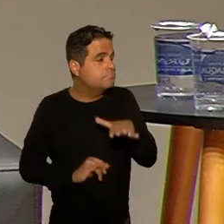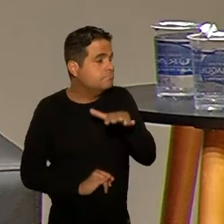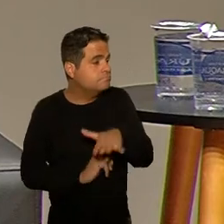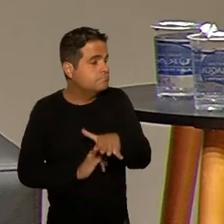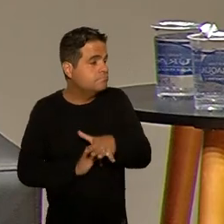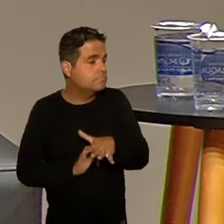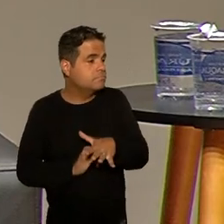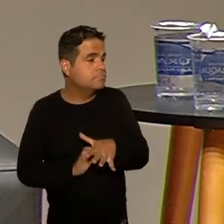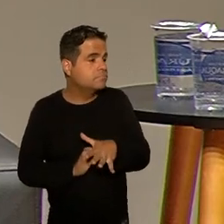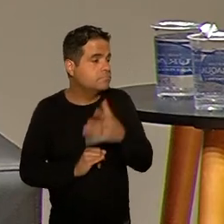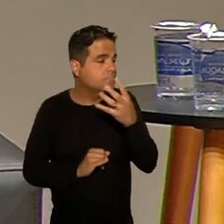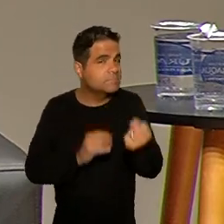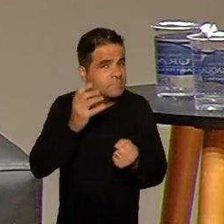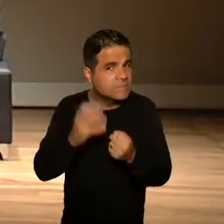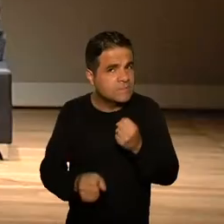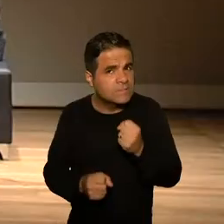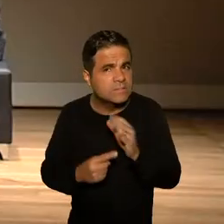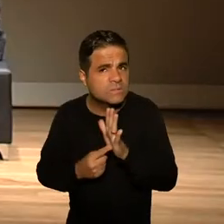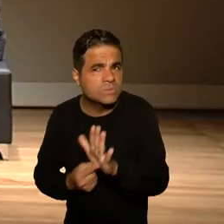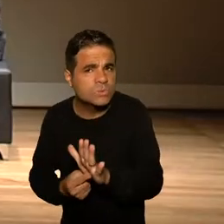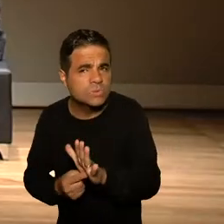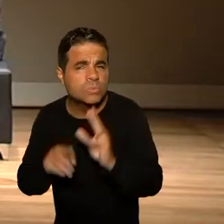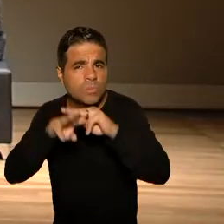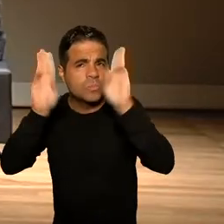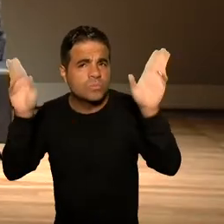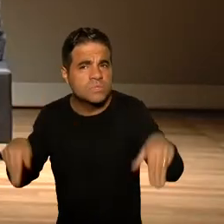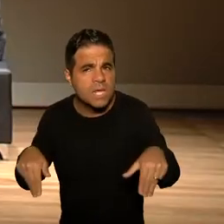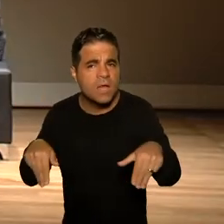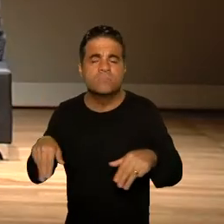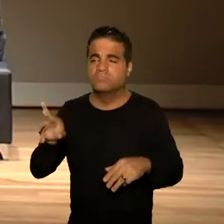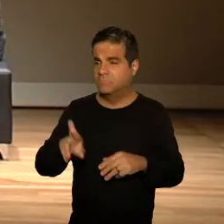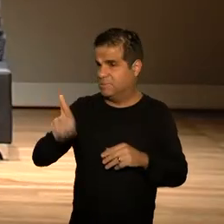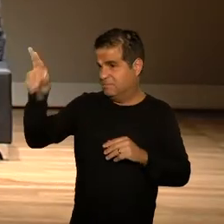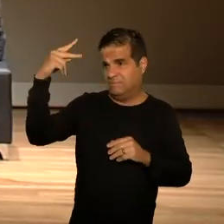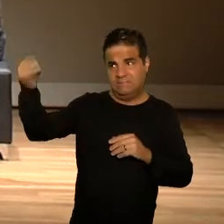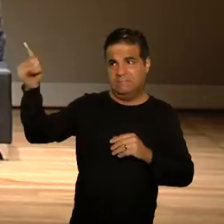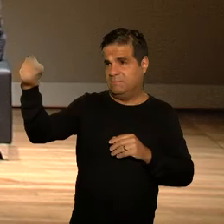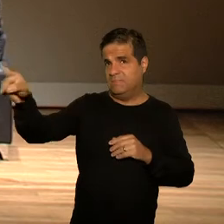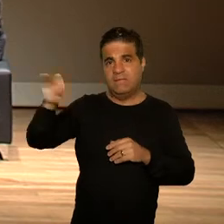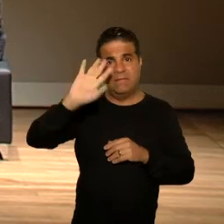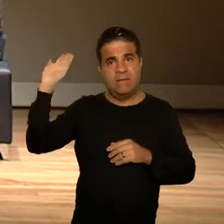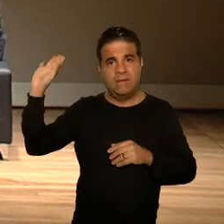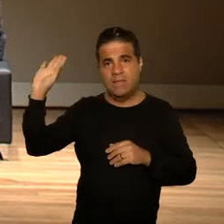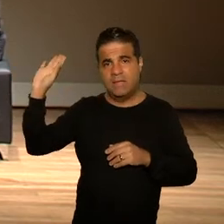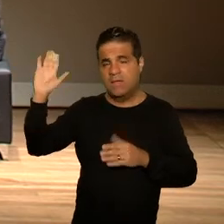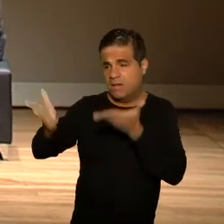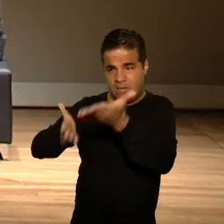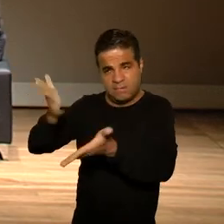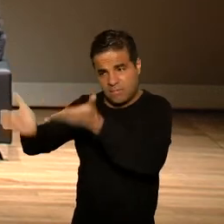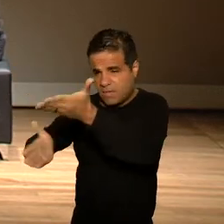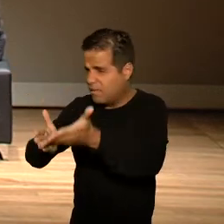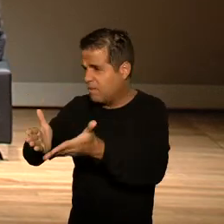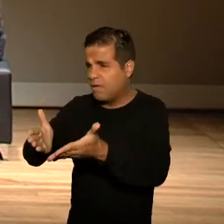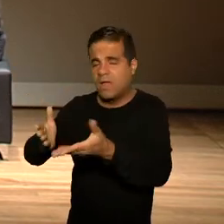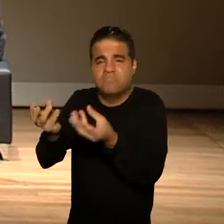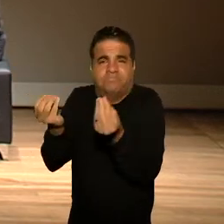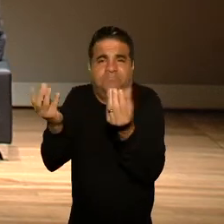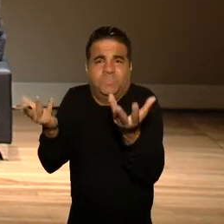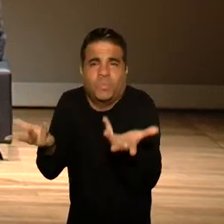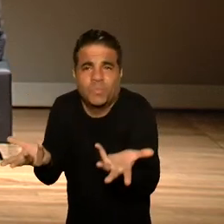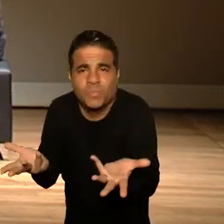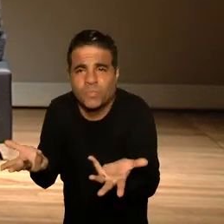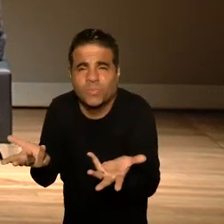topa fazer uma exposição com uma cuia museu é responsabilidade dela lidar com aquilo que emerge